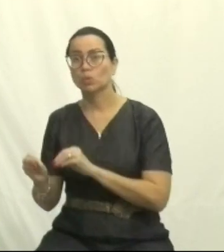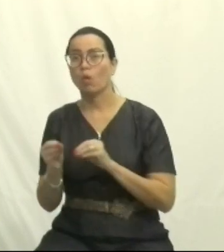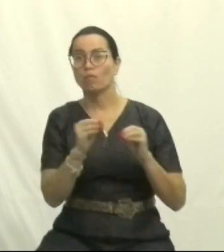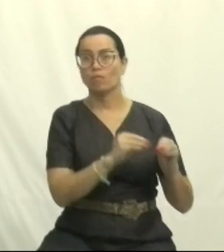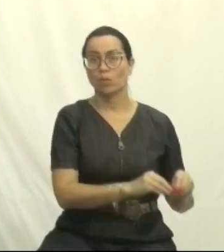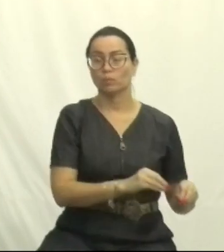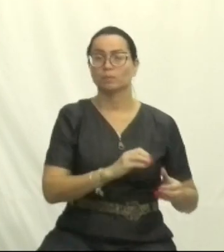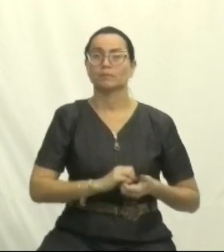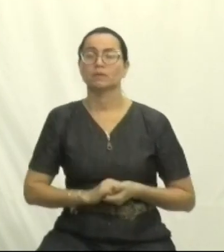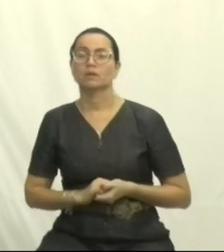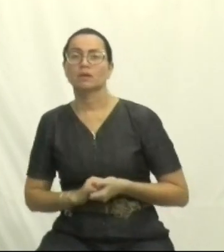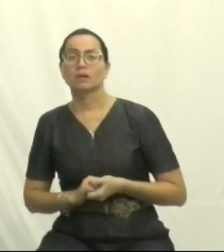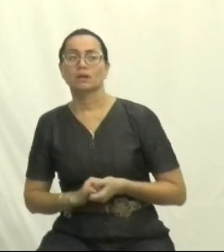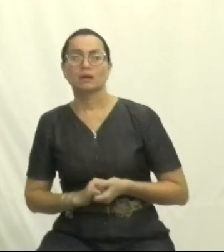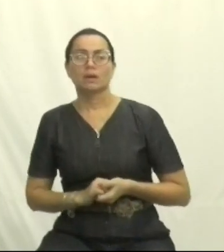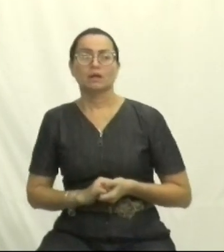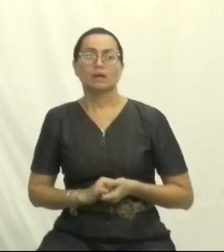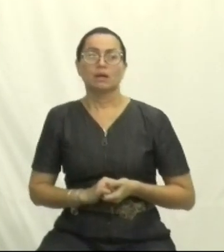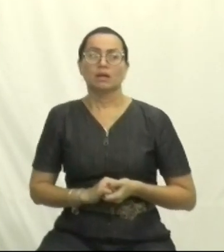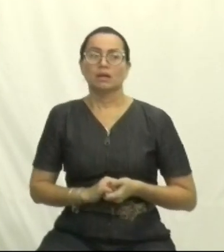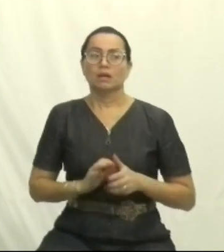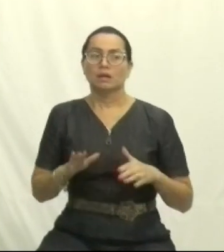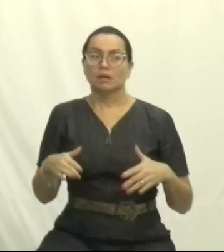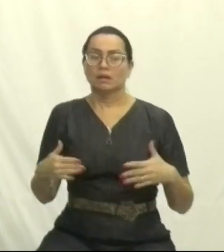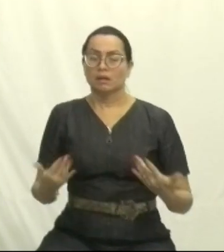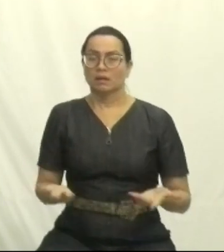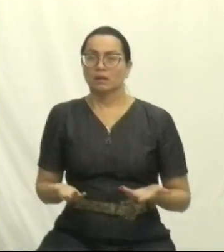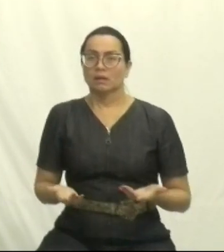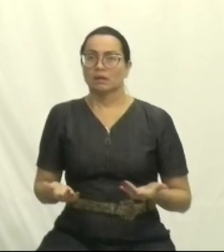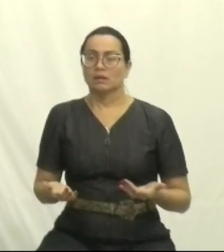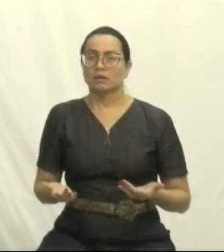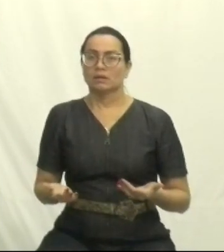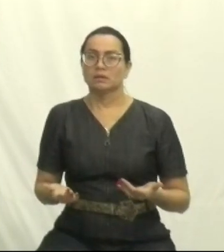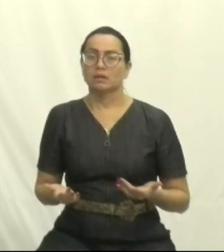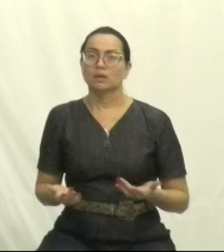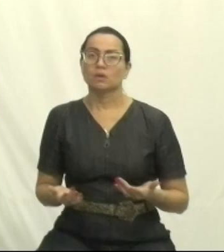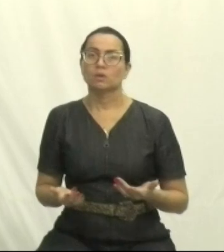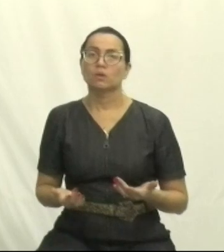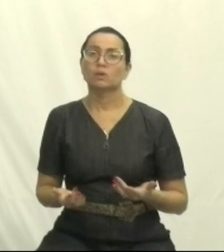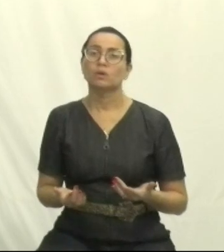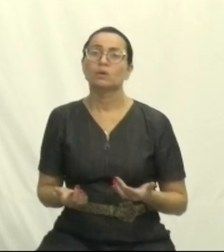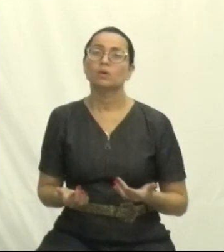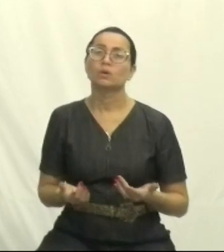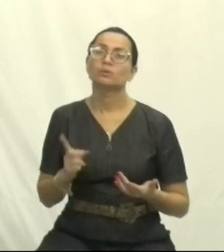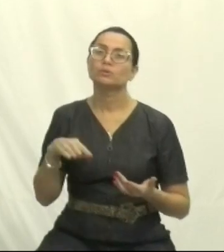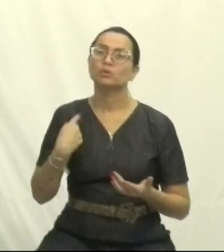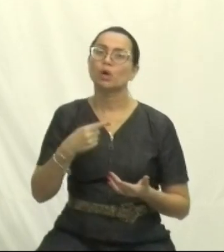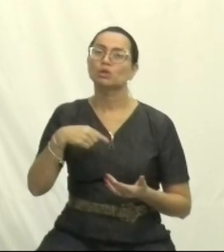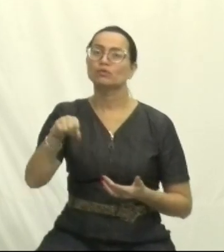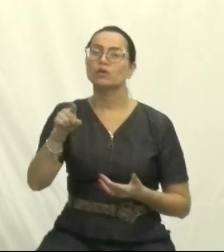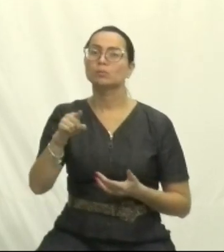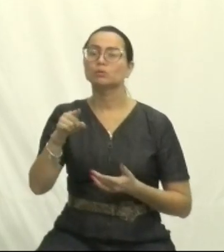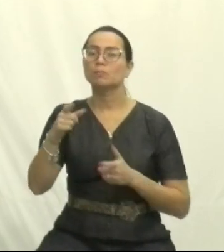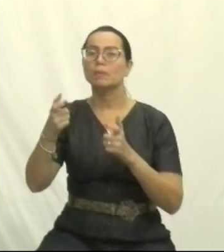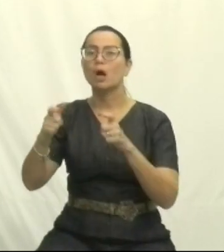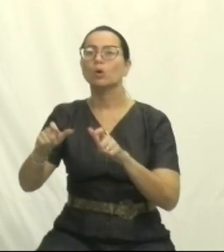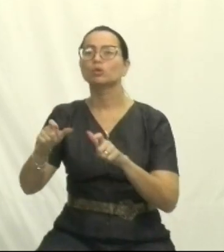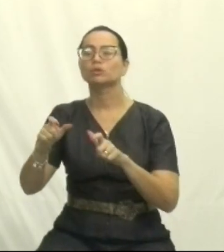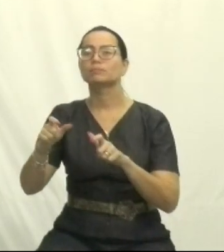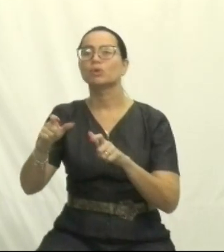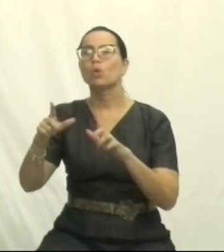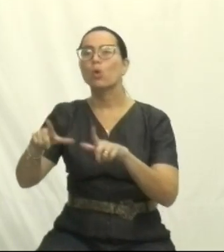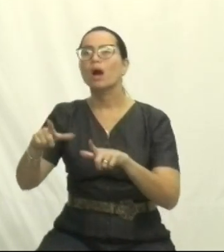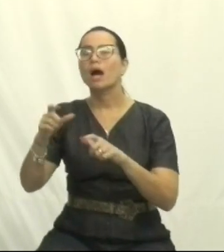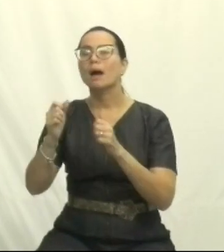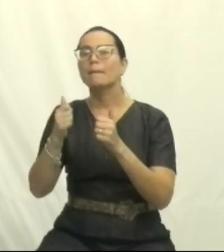no termo de cessão de uso. Eles nos cederam esse espaço, que é na rua General Osório, no bairro Santa Bárbara, e próximo à